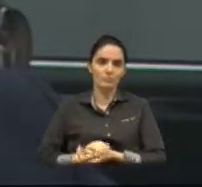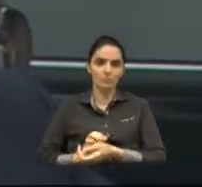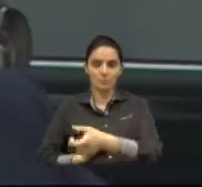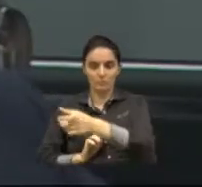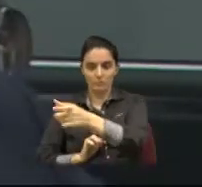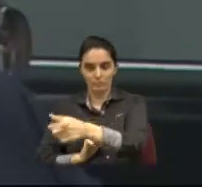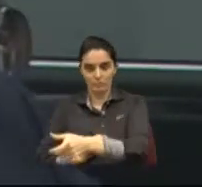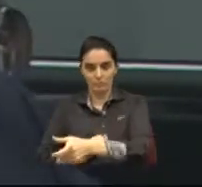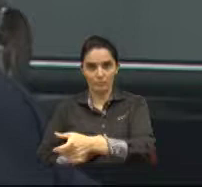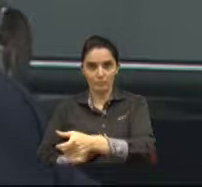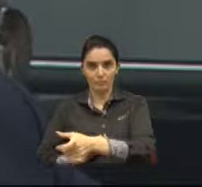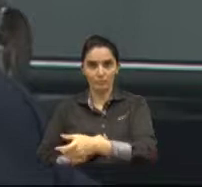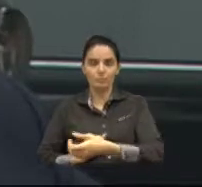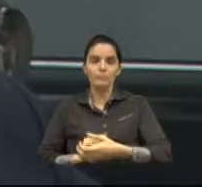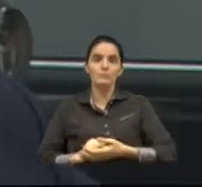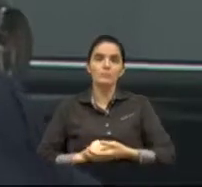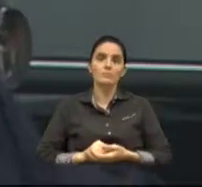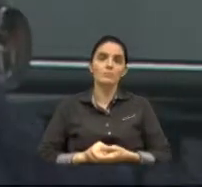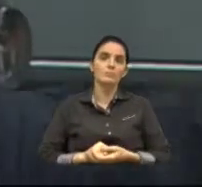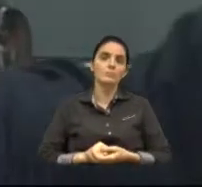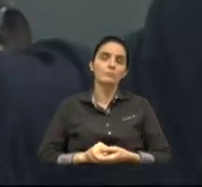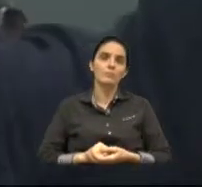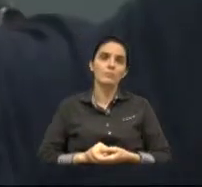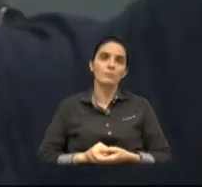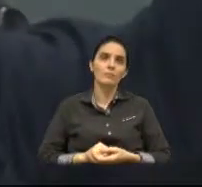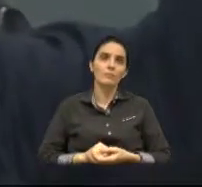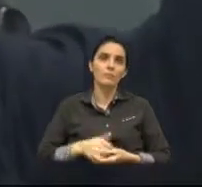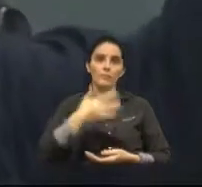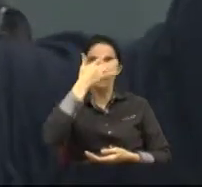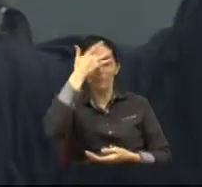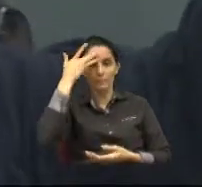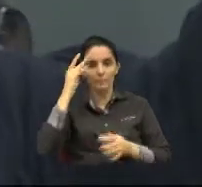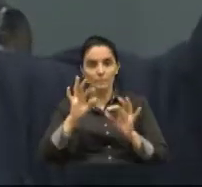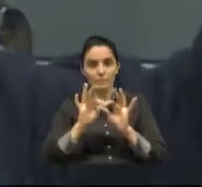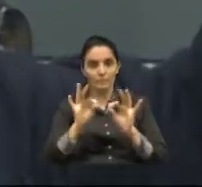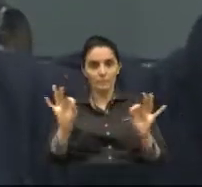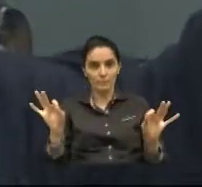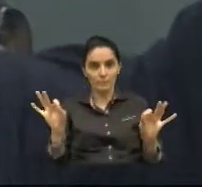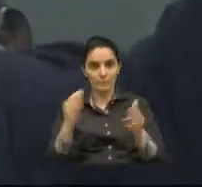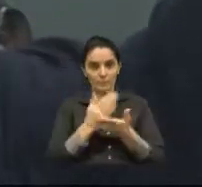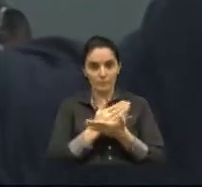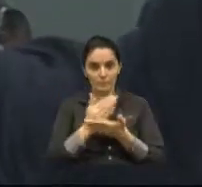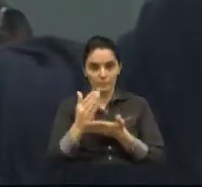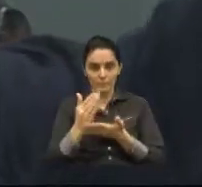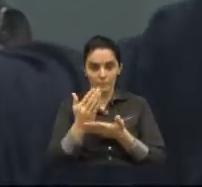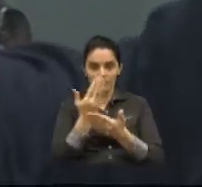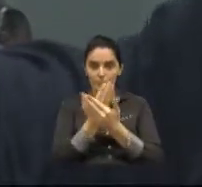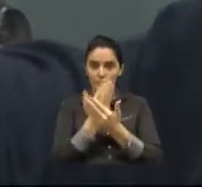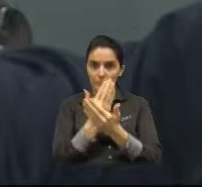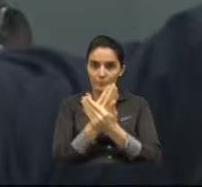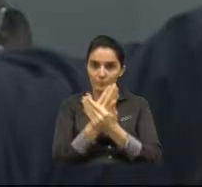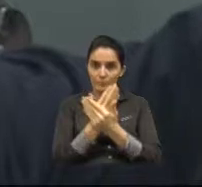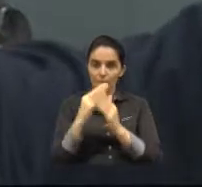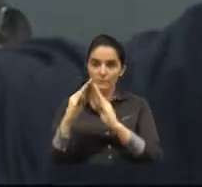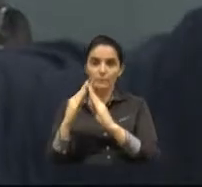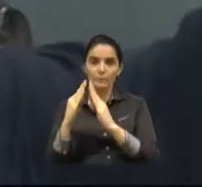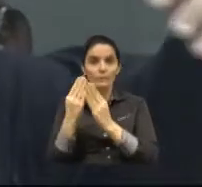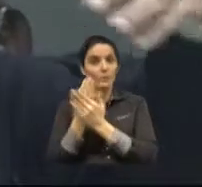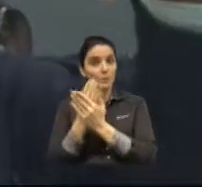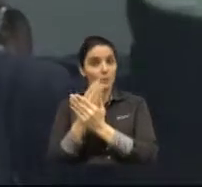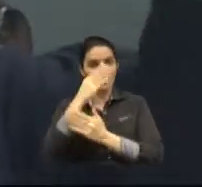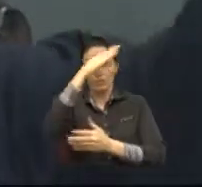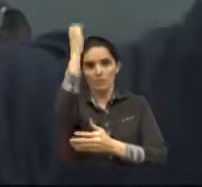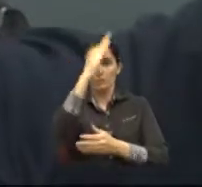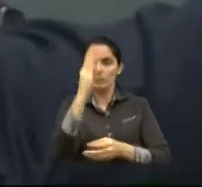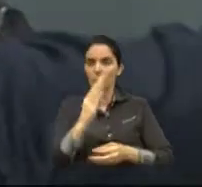pessoa que simples e começou estudando na Escola Brasil aqui em Limeira, no Grupo Brasil, no primário. Depois